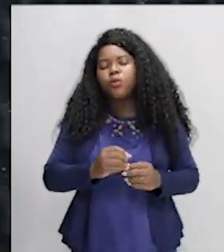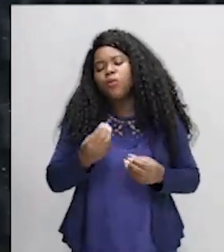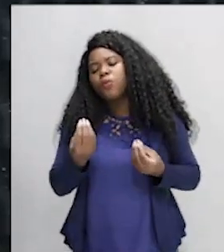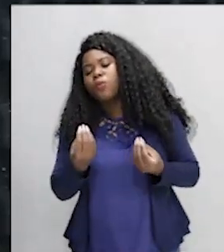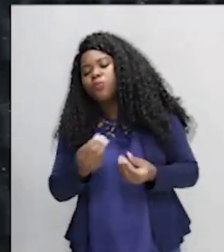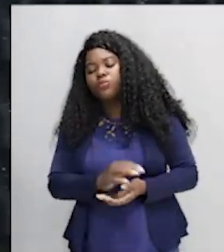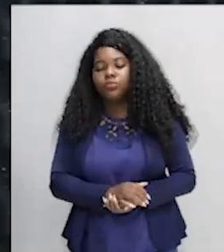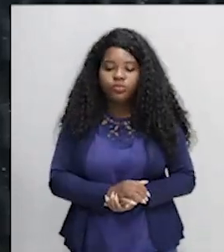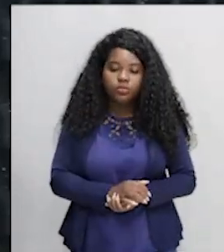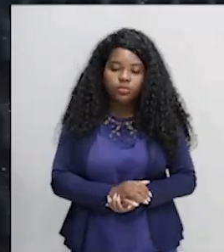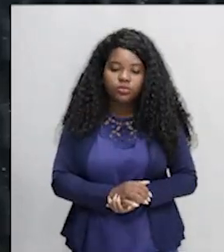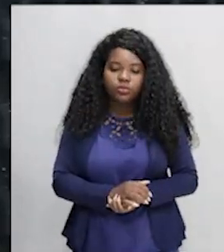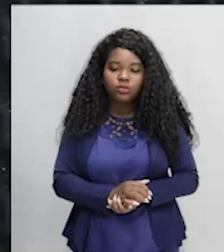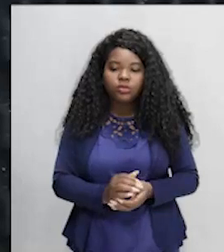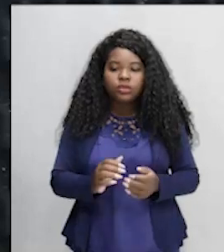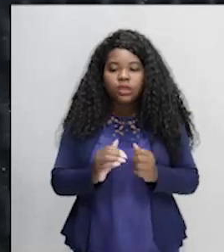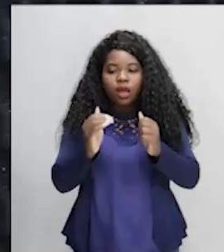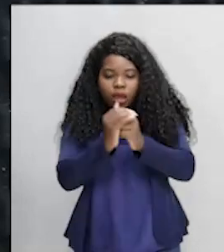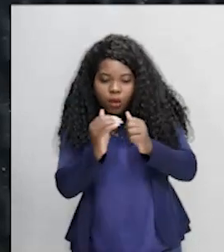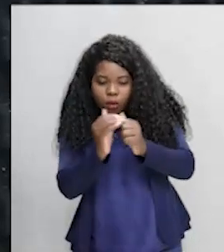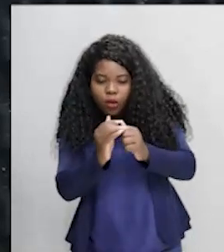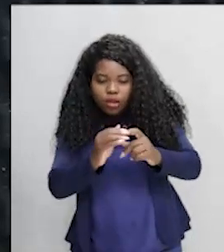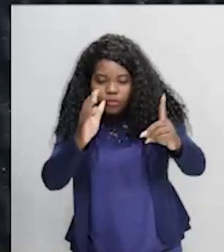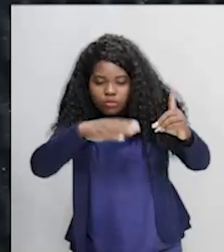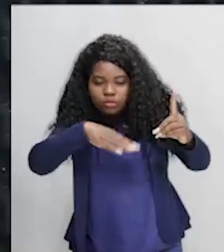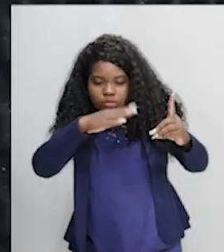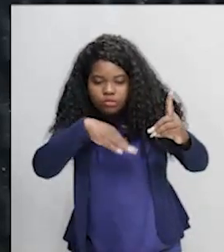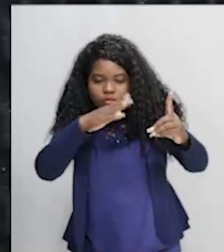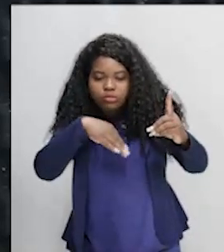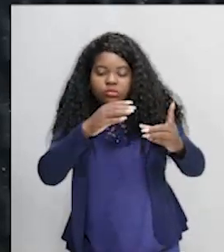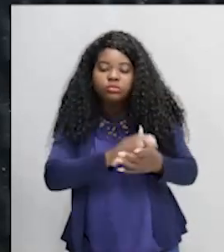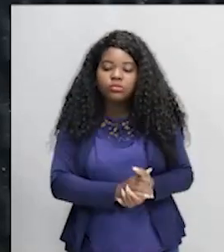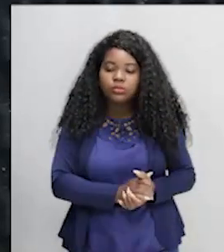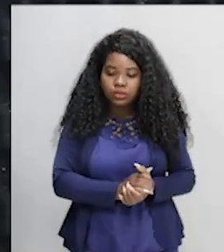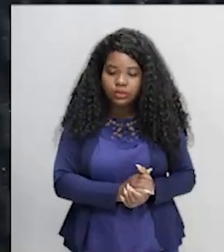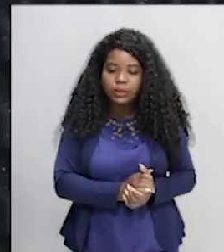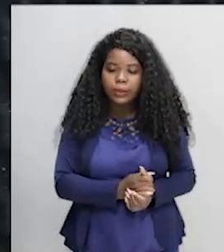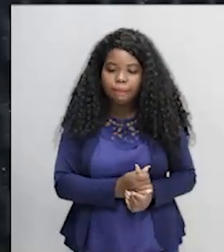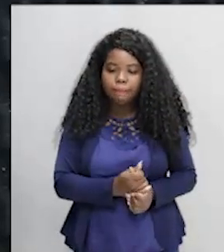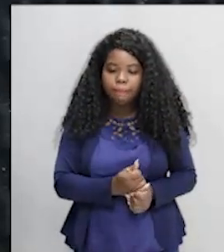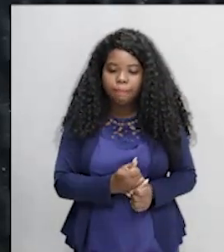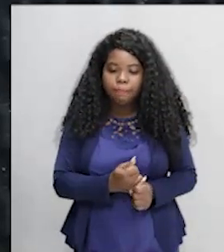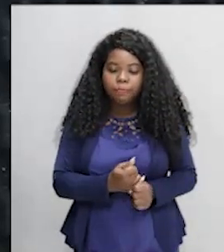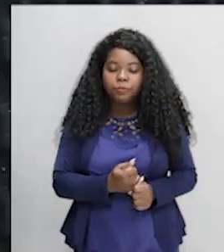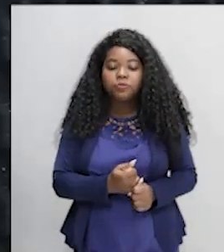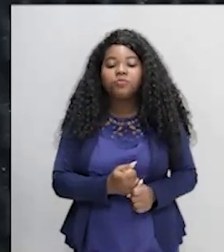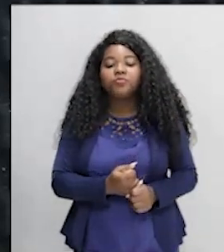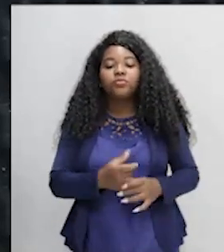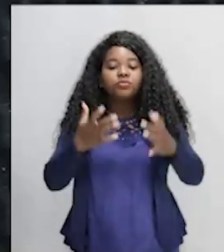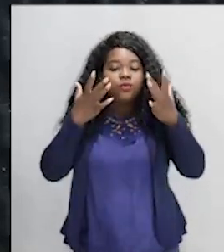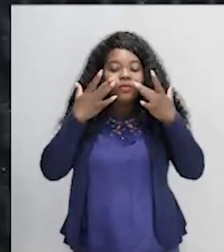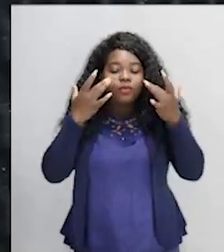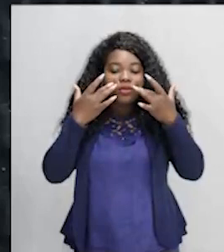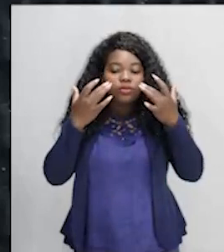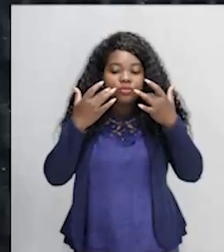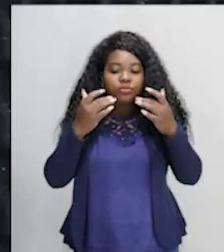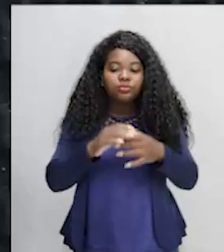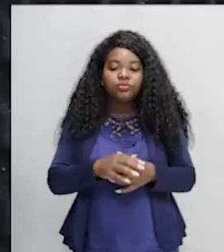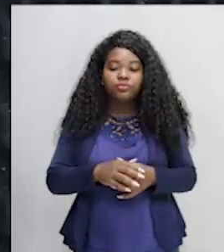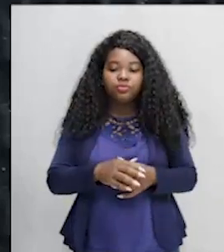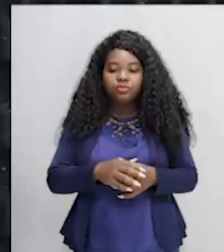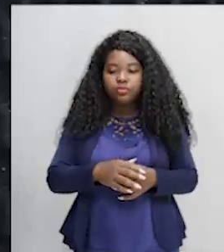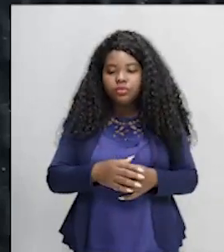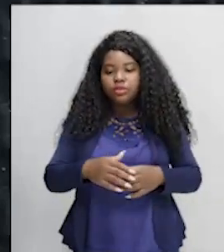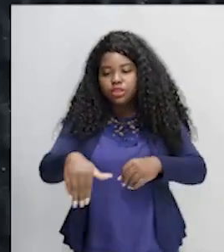para os deuses romanos, para os soldados não levarem tudo, levarem preso, ou pior, acontecesse. Então, o teatro de rua, feito aqui,